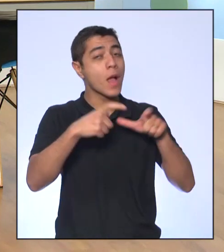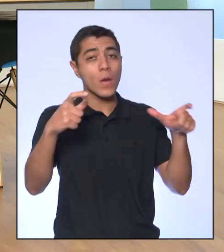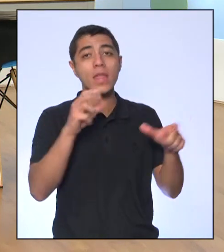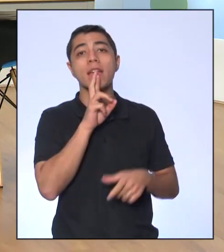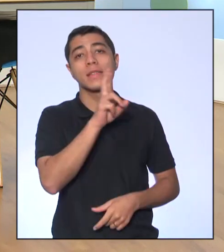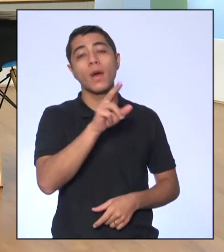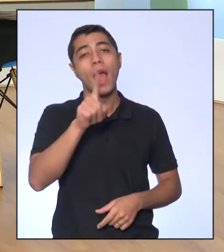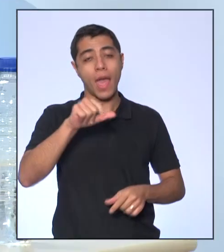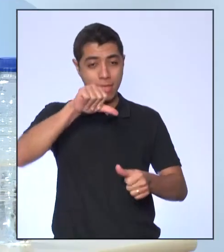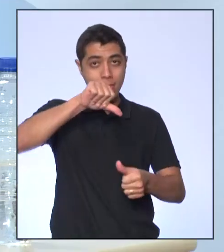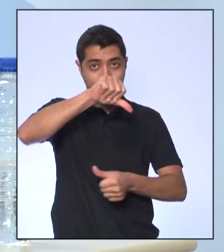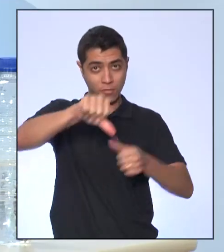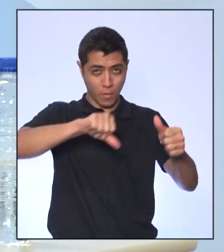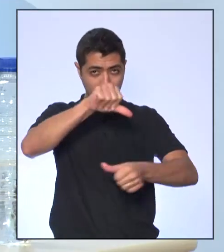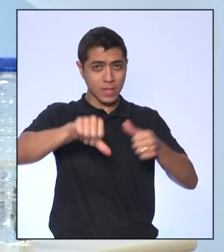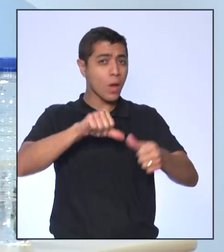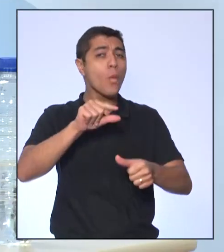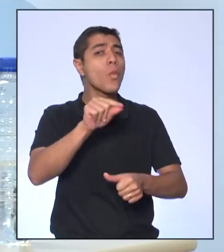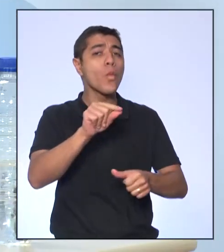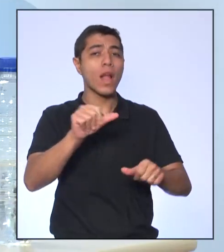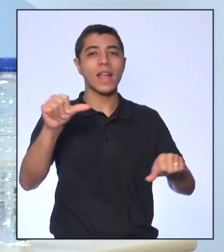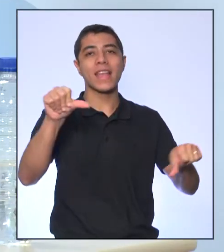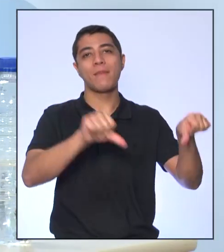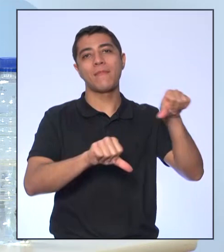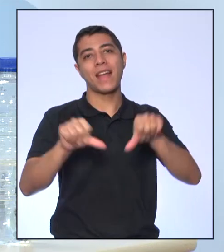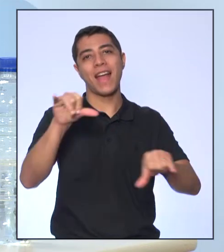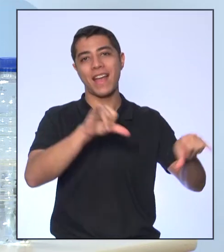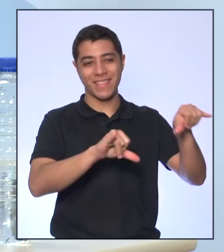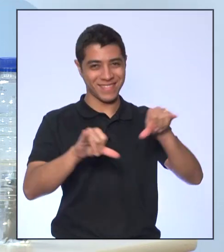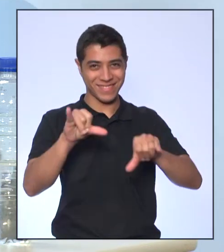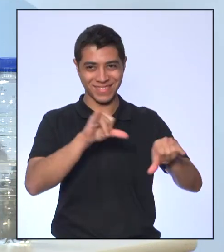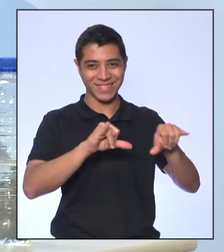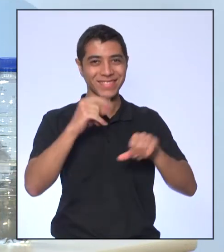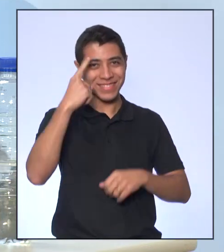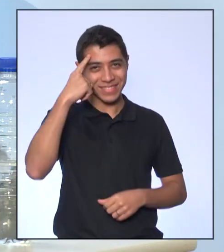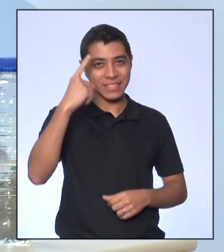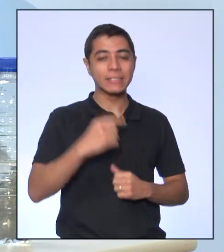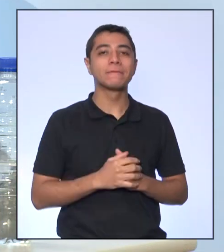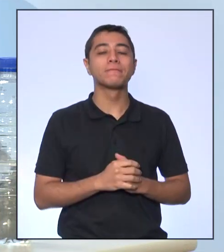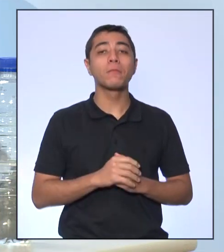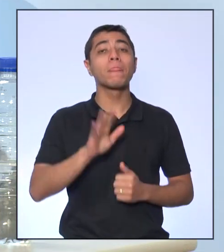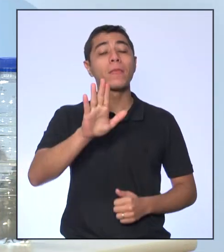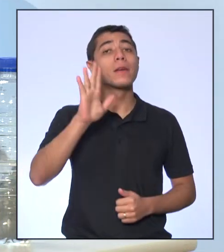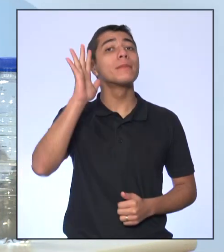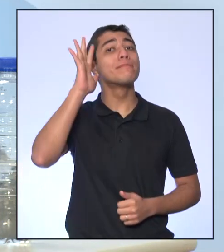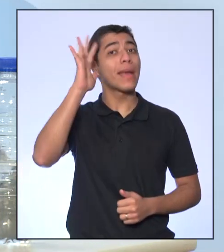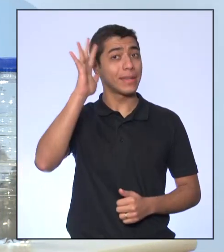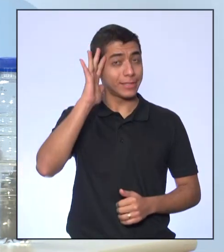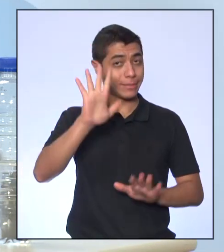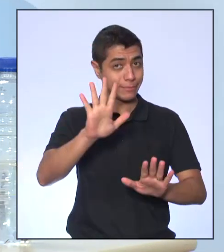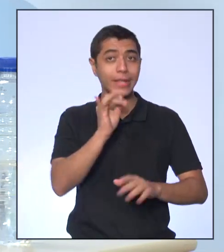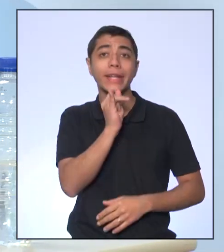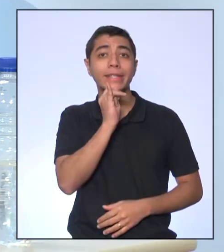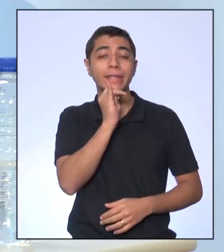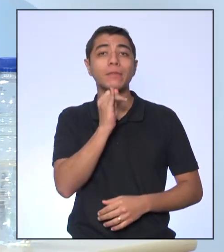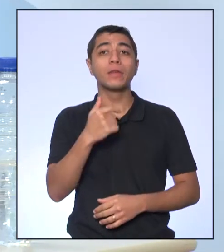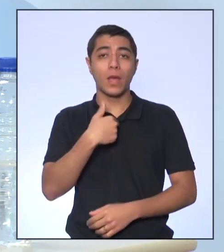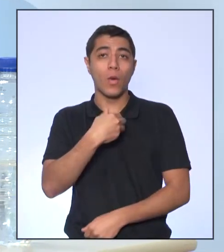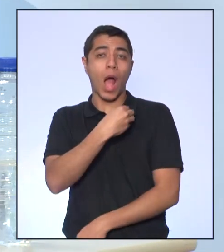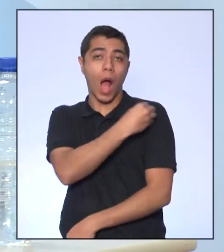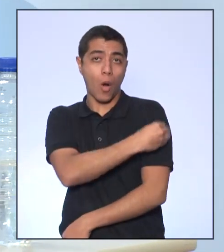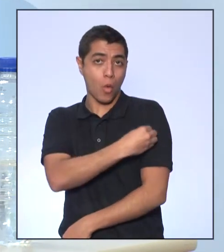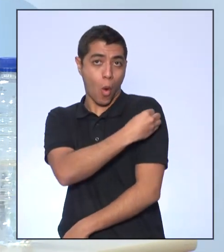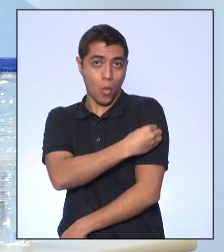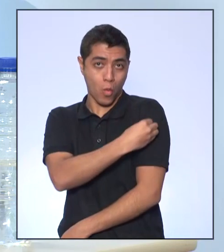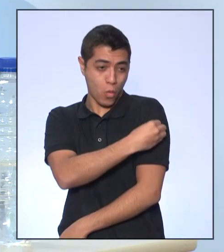vamos pensar na composição antes e na composição depois, certo? Então, se eu imaginar ali no meu álcool, tal, tem todas as propriedades dele, e